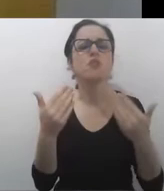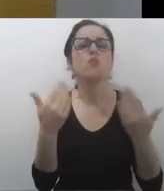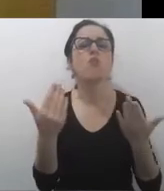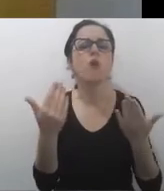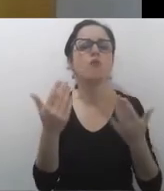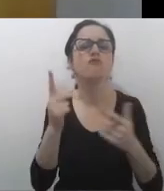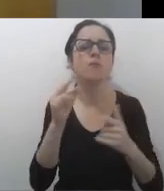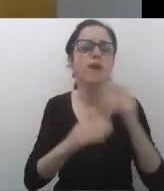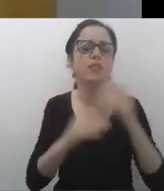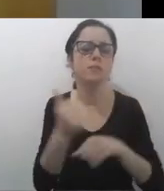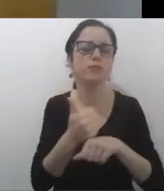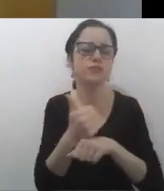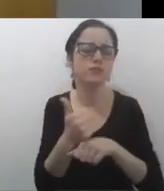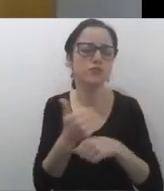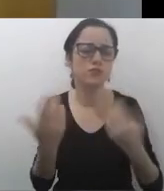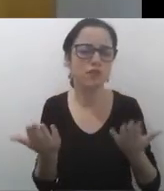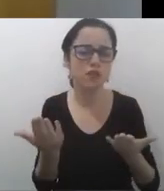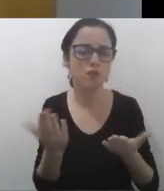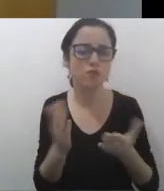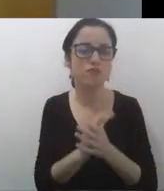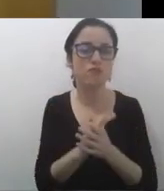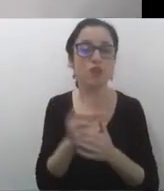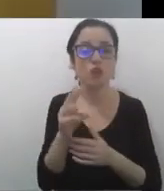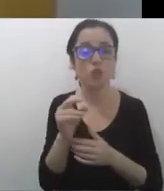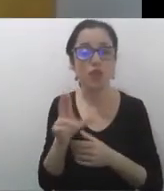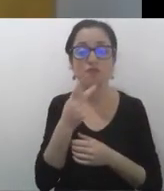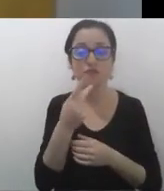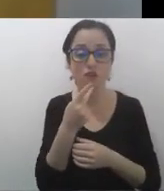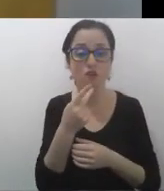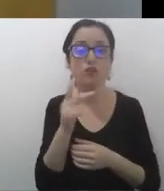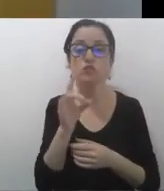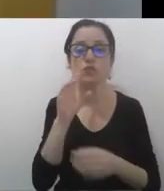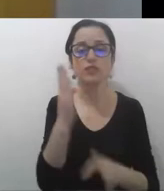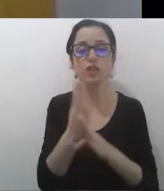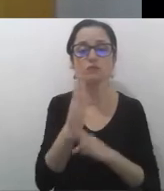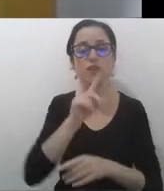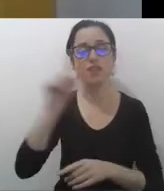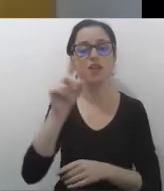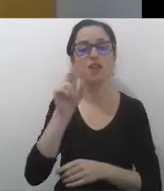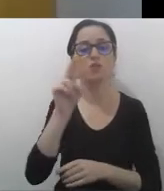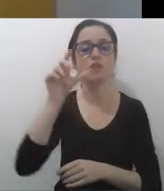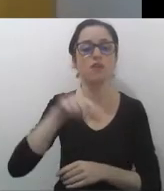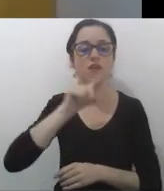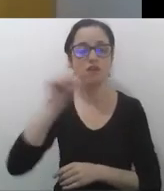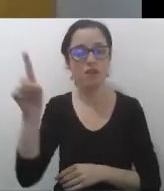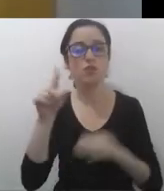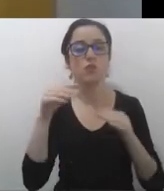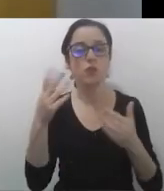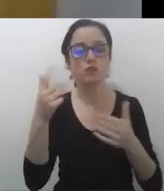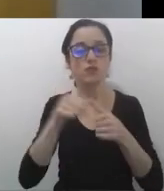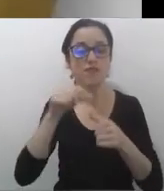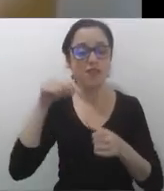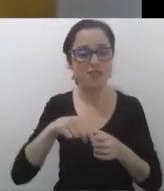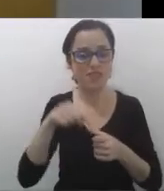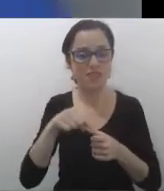vai ser a sua prática profissional? Né? O Wohner mesmo diz que ele só descobre isso em Ulm. Enquanto ele estava